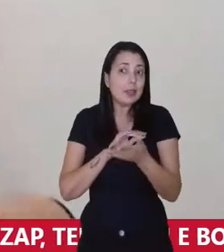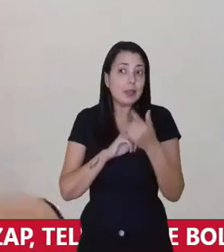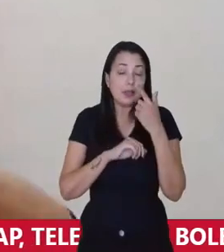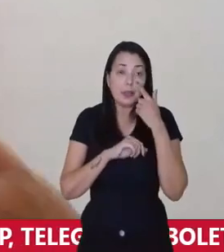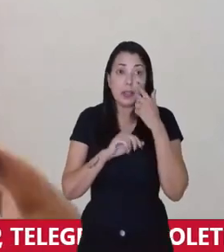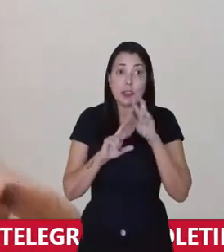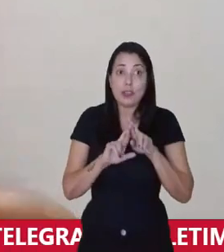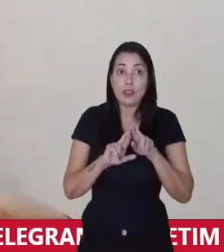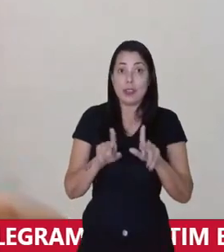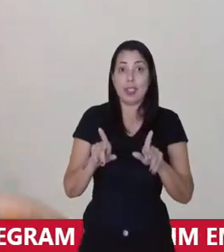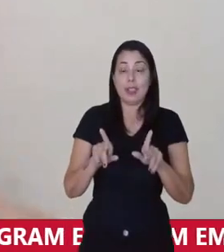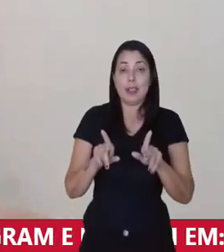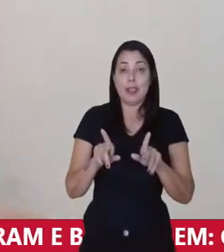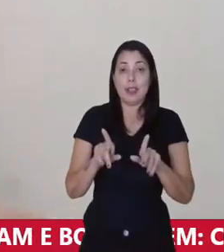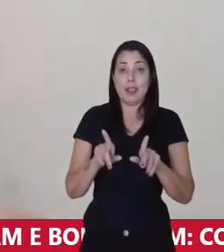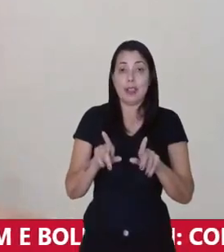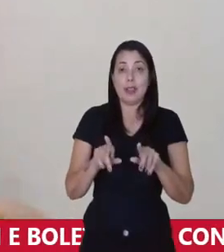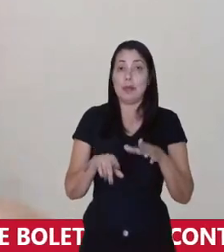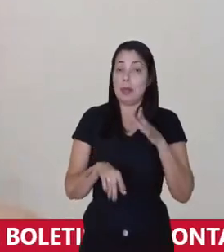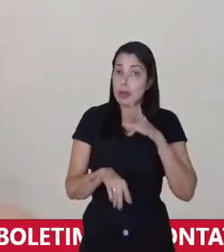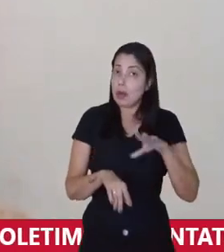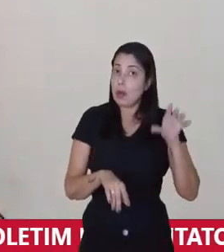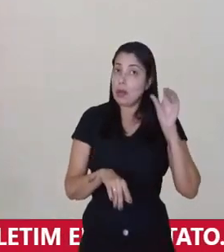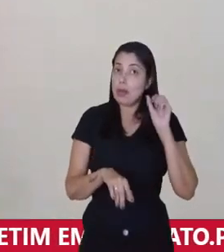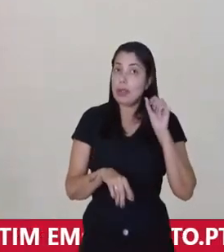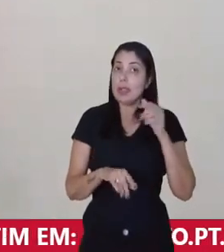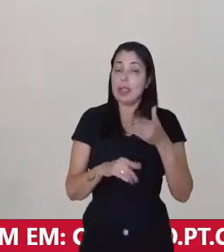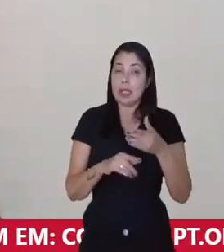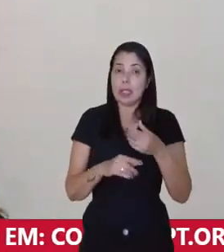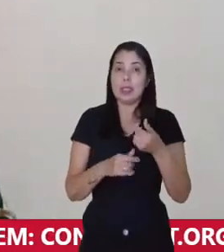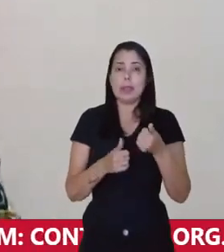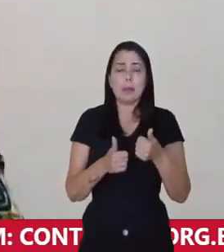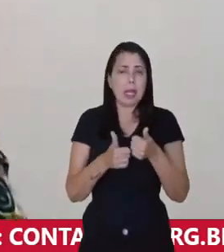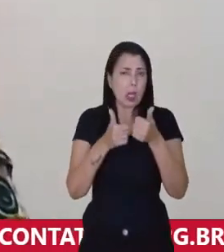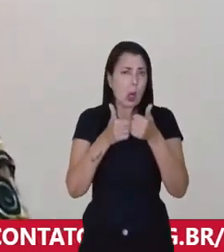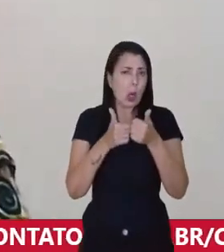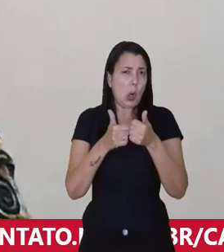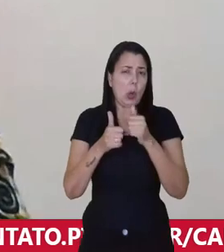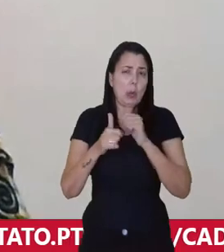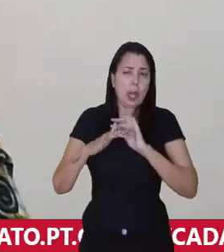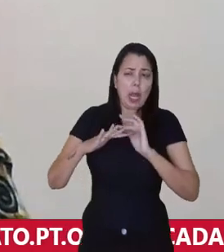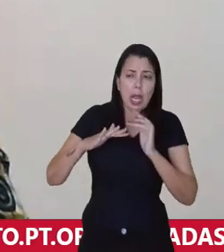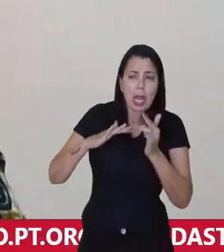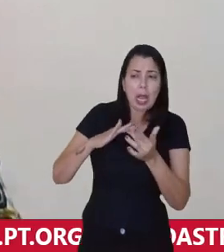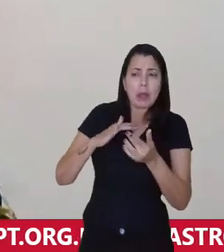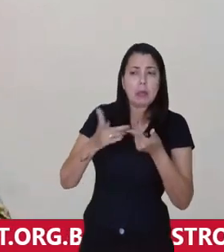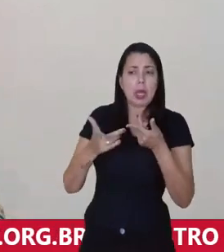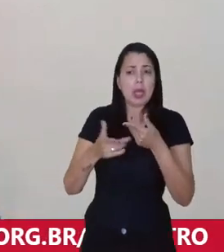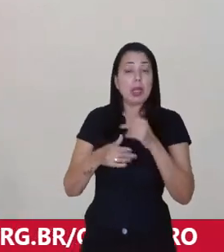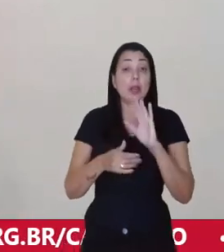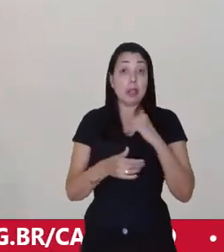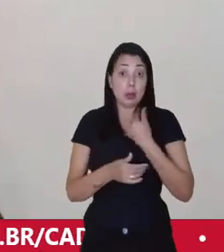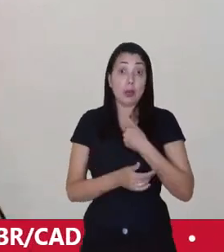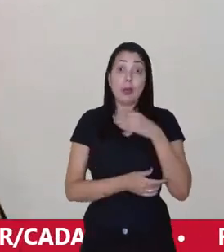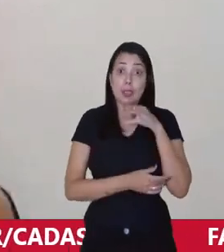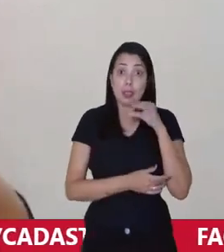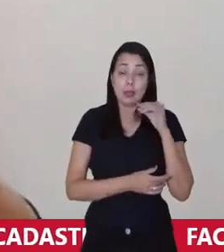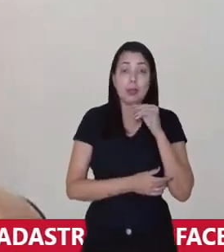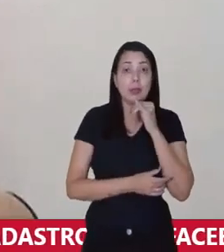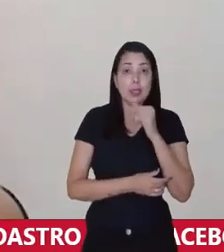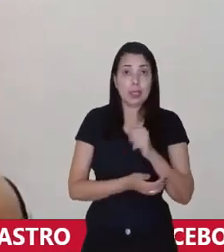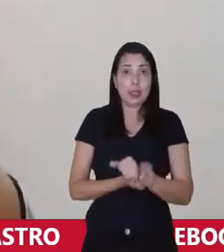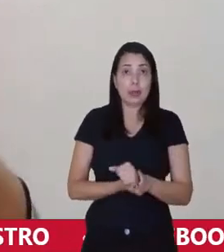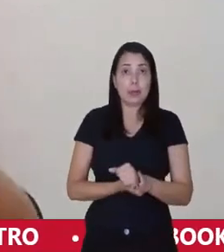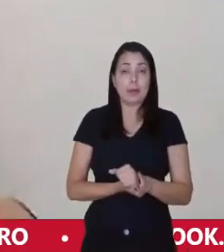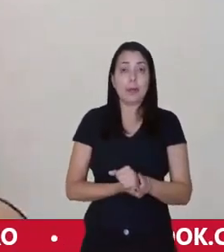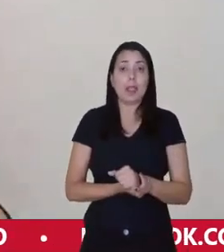diferentes mecanismos para ouvi-las, e elas lidam muito melhor com as mídias digitais do que nós, adultos, né? A Malau mesmo,